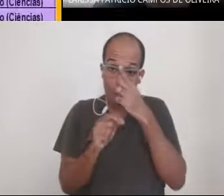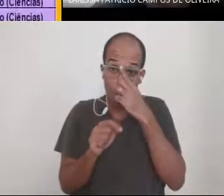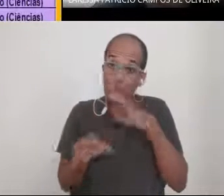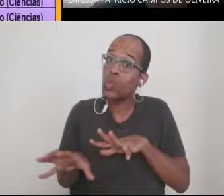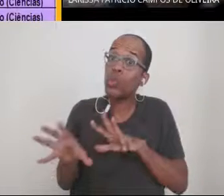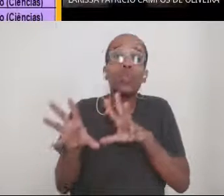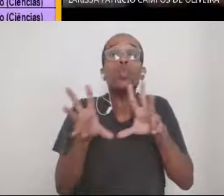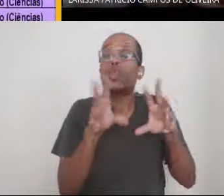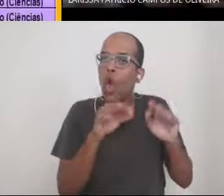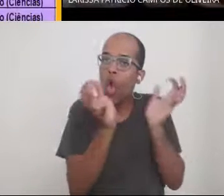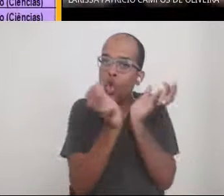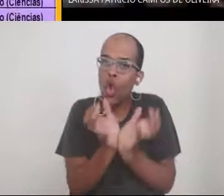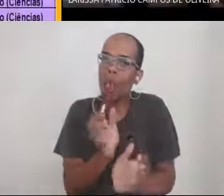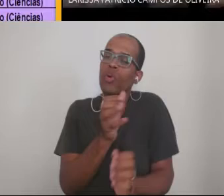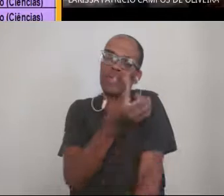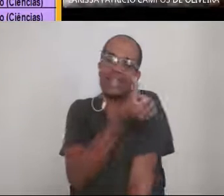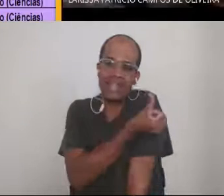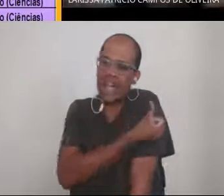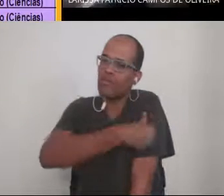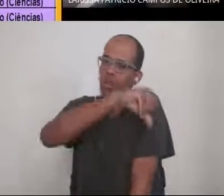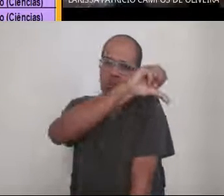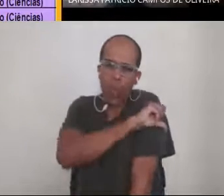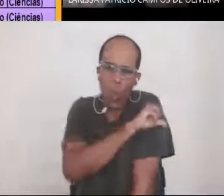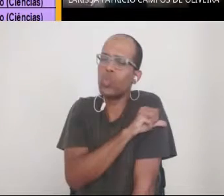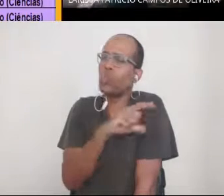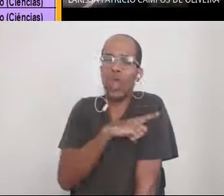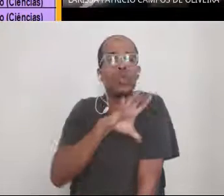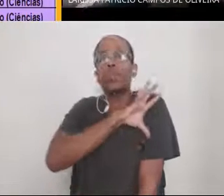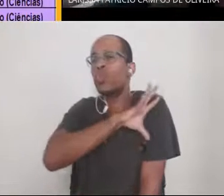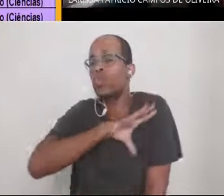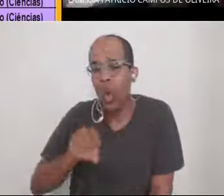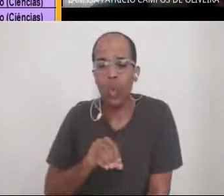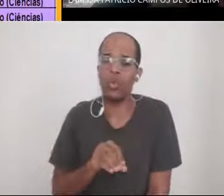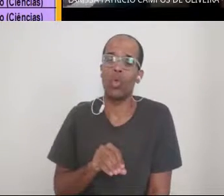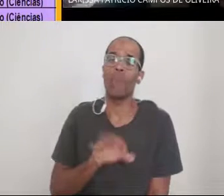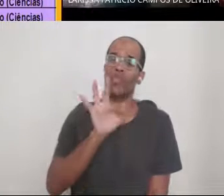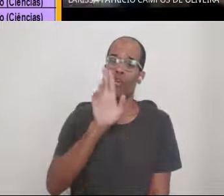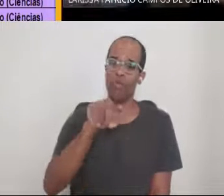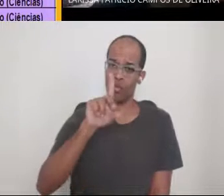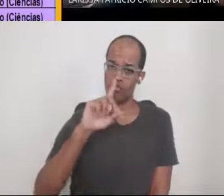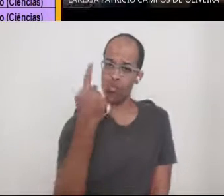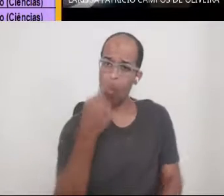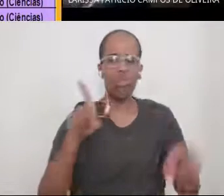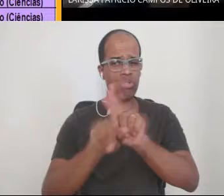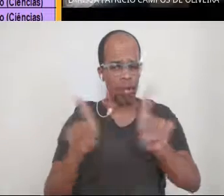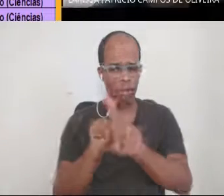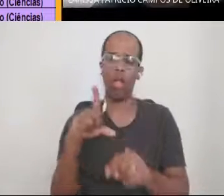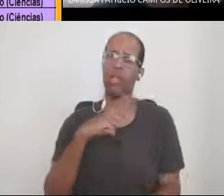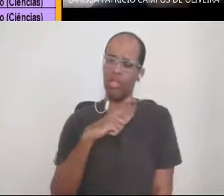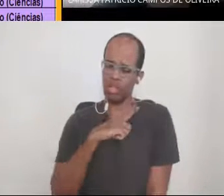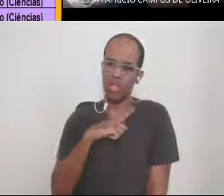escola têm, tá? Todas as turmas da escola têm esse horário bonitinho. As turmas do Fundamental 1, as próprias